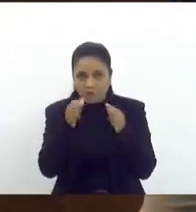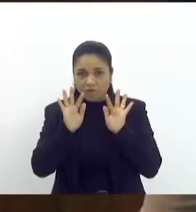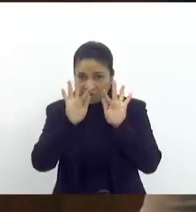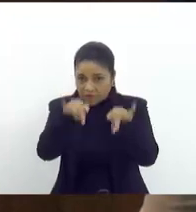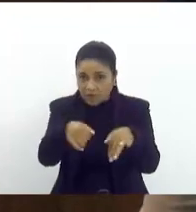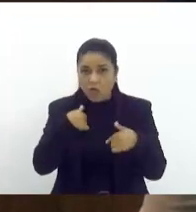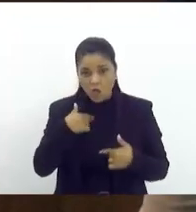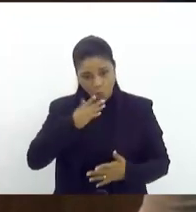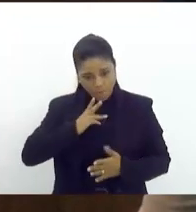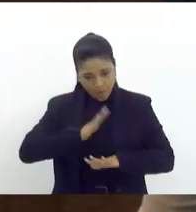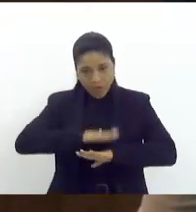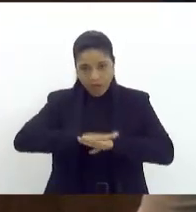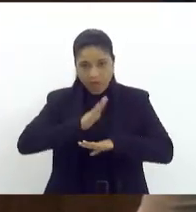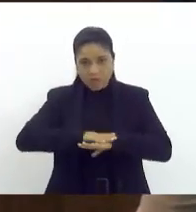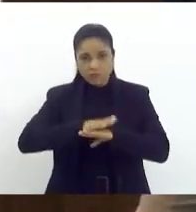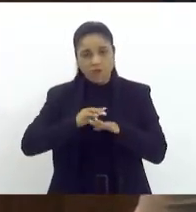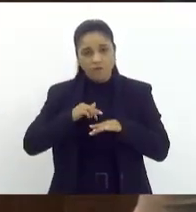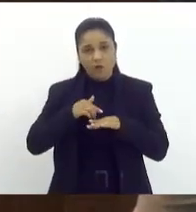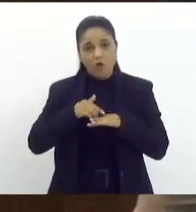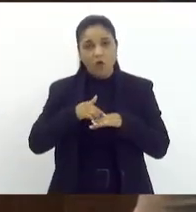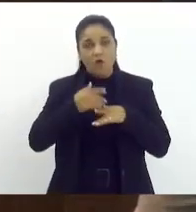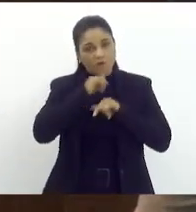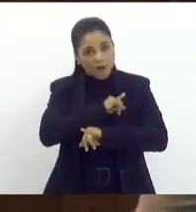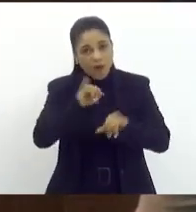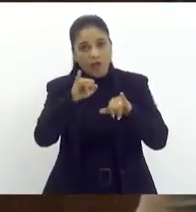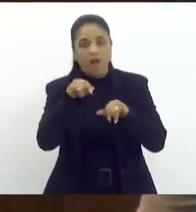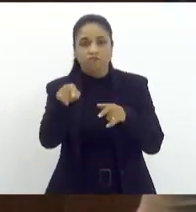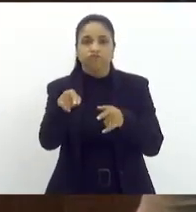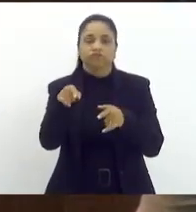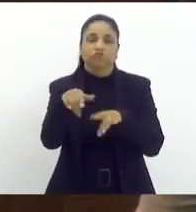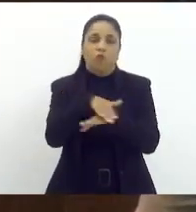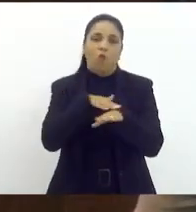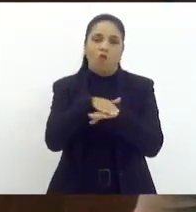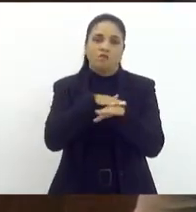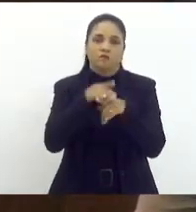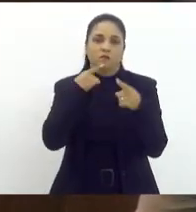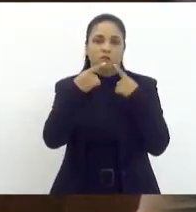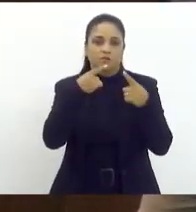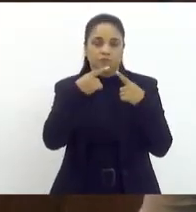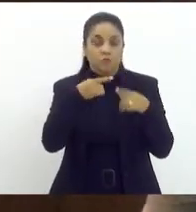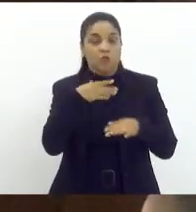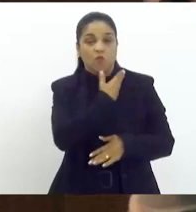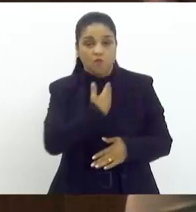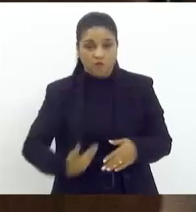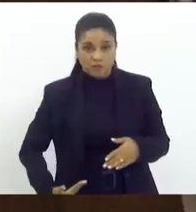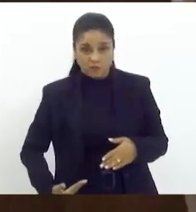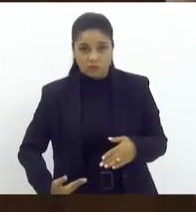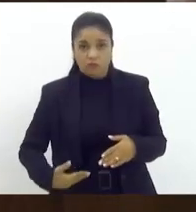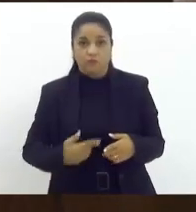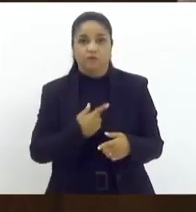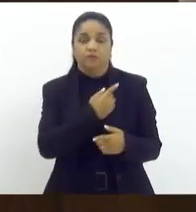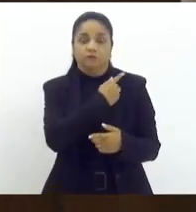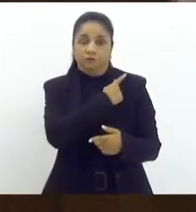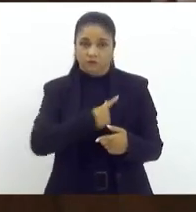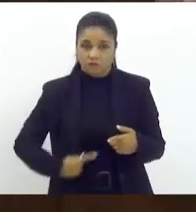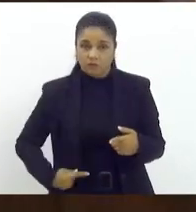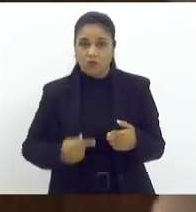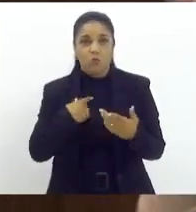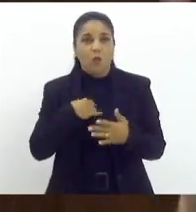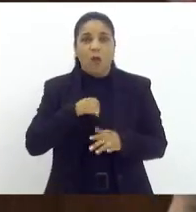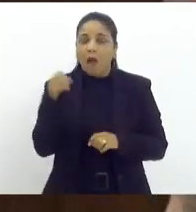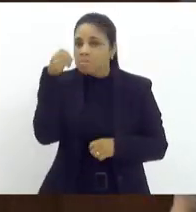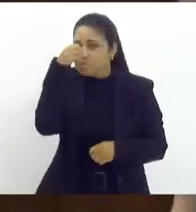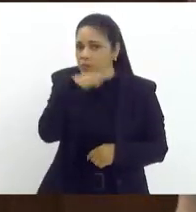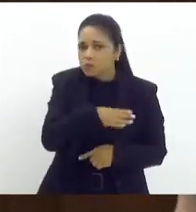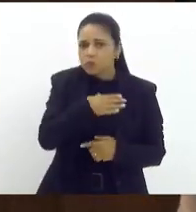mesmo vou me encarregar de falar com o governador porque é um absurdo o dinheiro do pagador de impostos